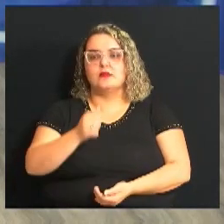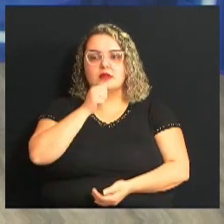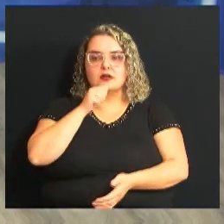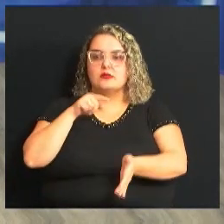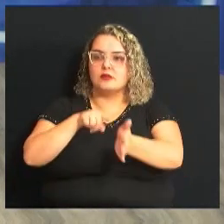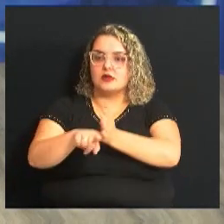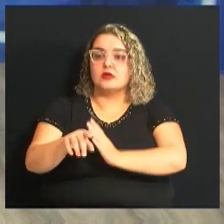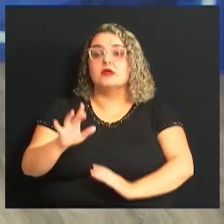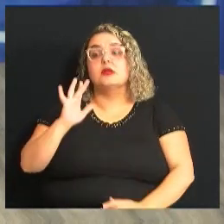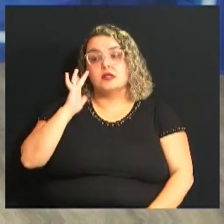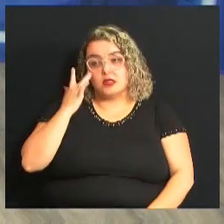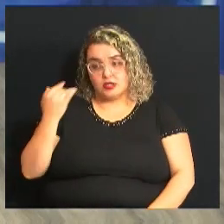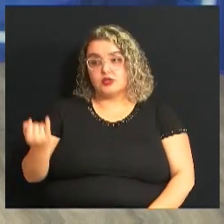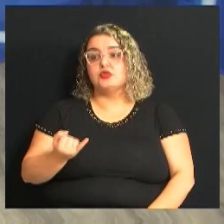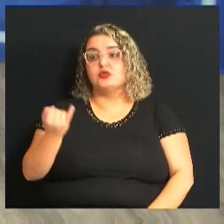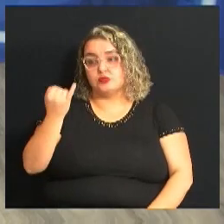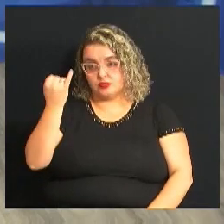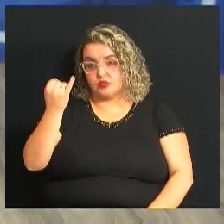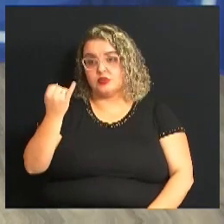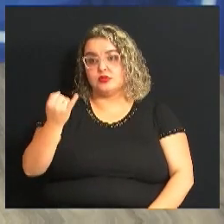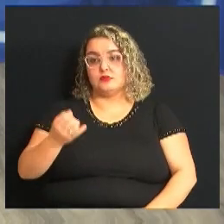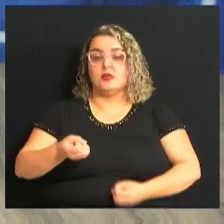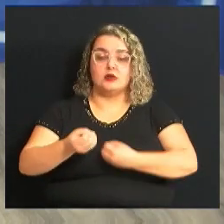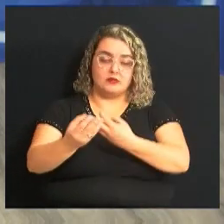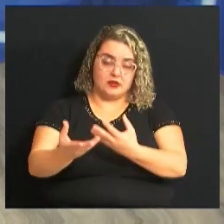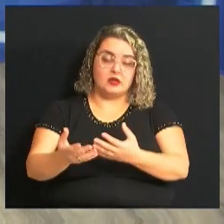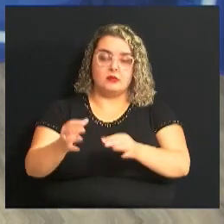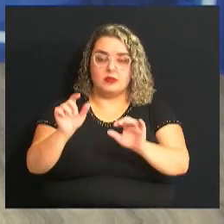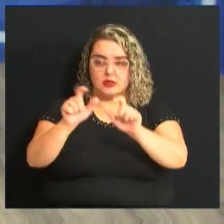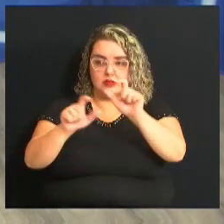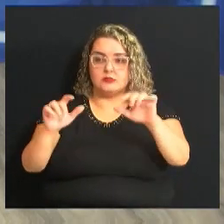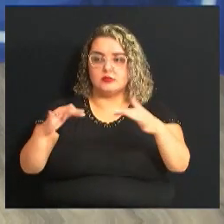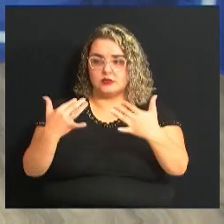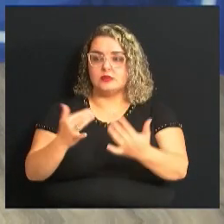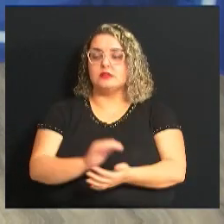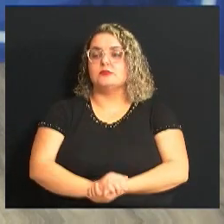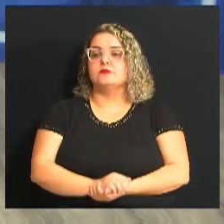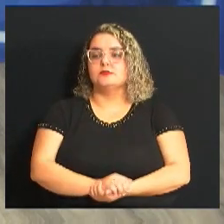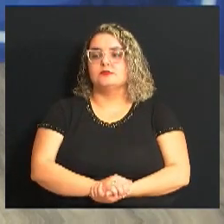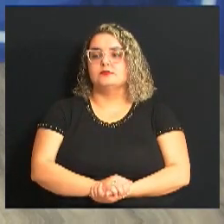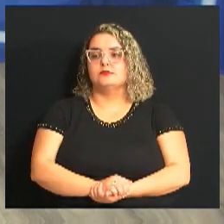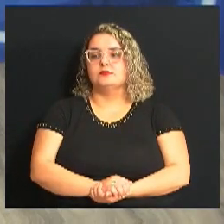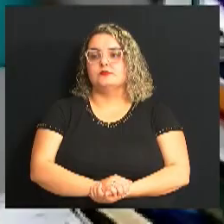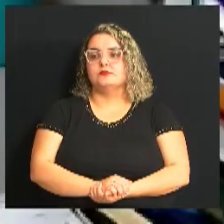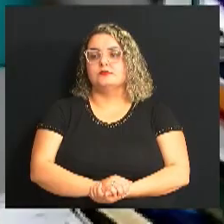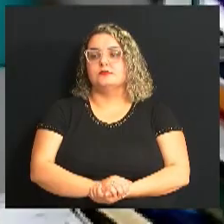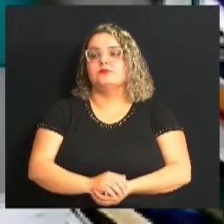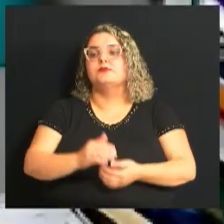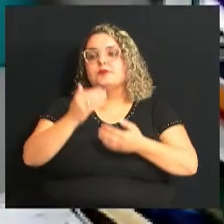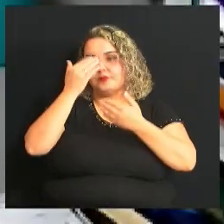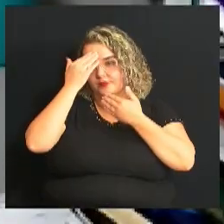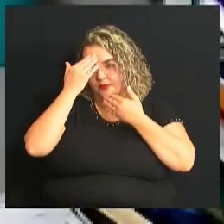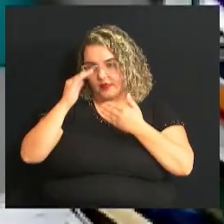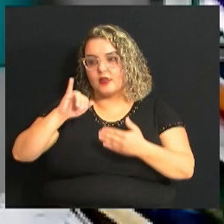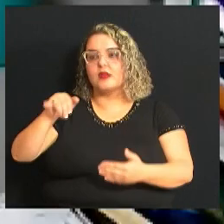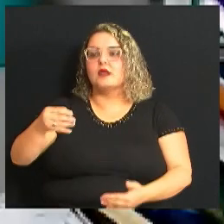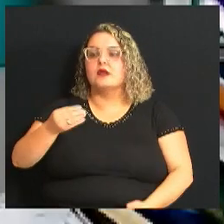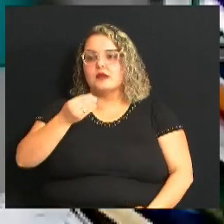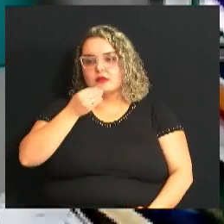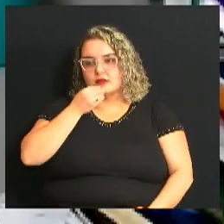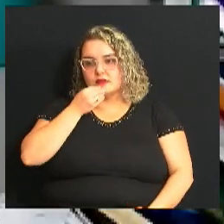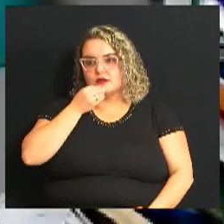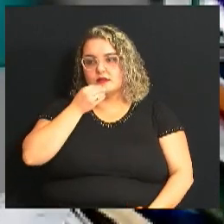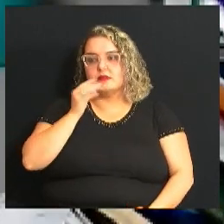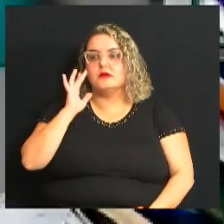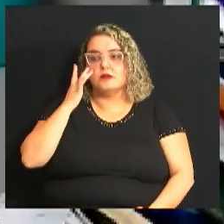você julgue importante passar aos nossos telespectadores. Eu agradeço a oportunidade. Acho que é